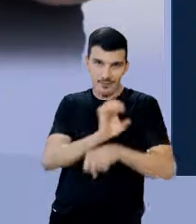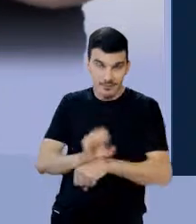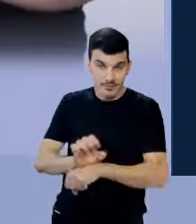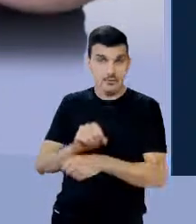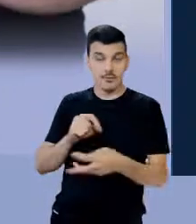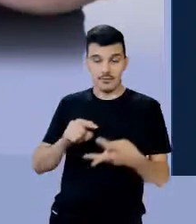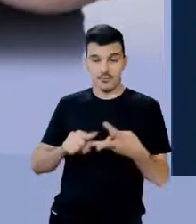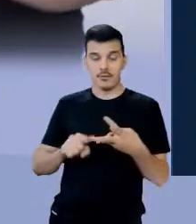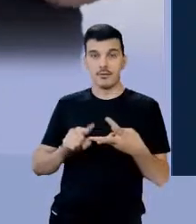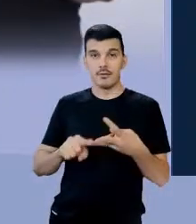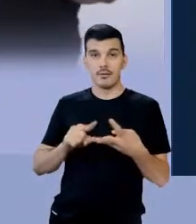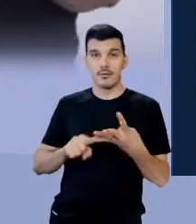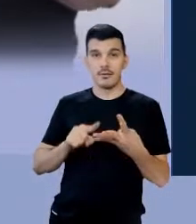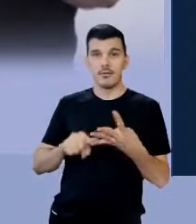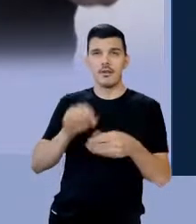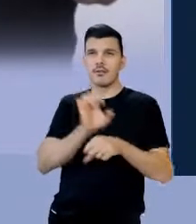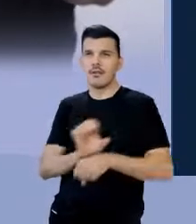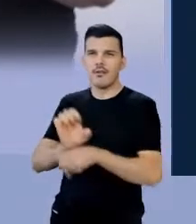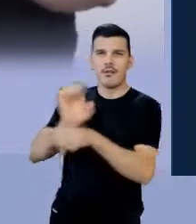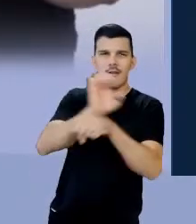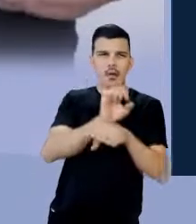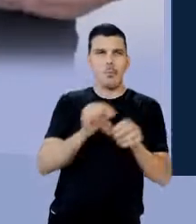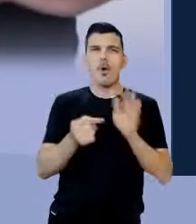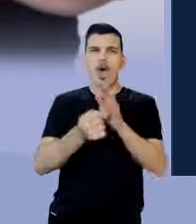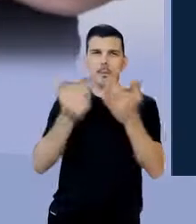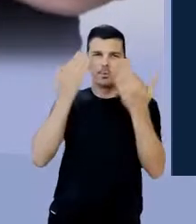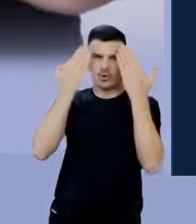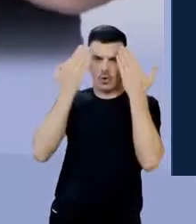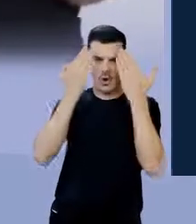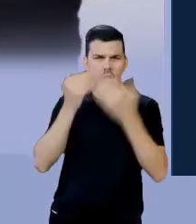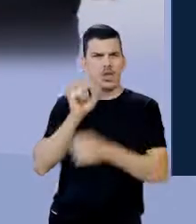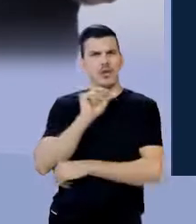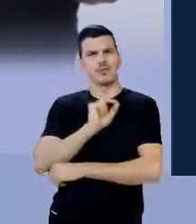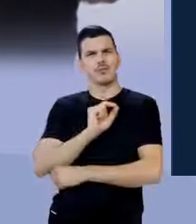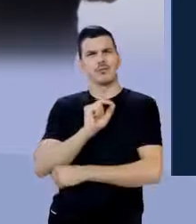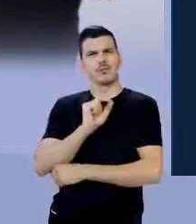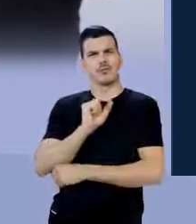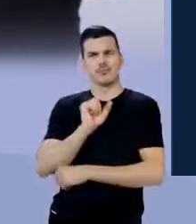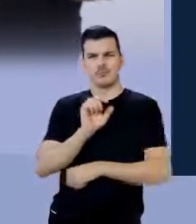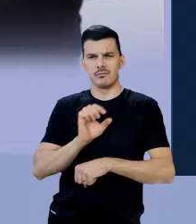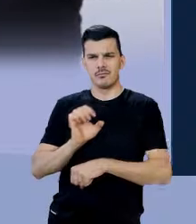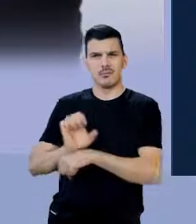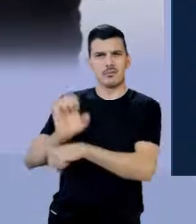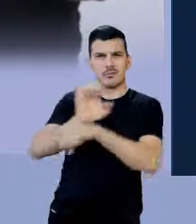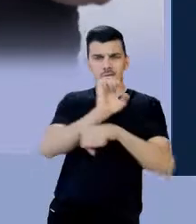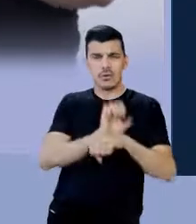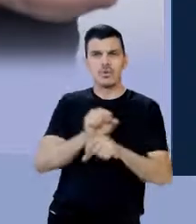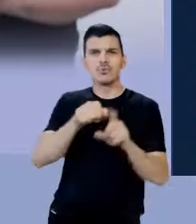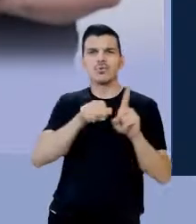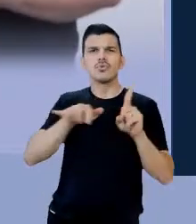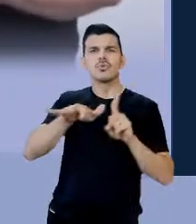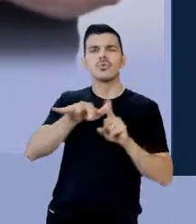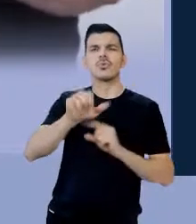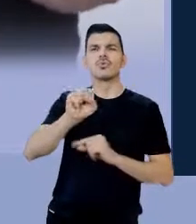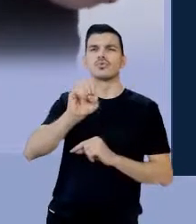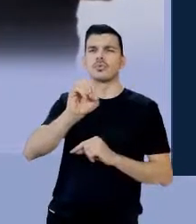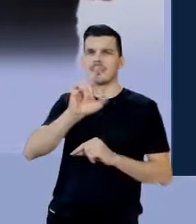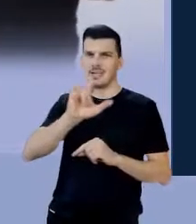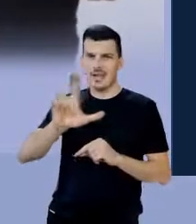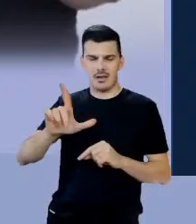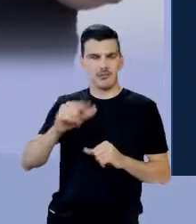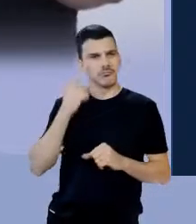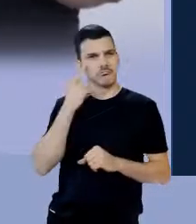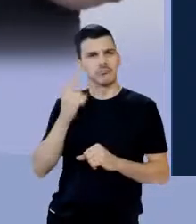regionalista social e o regionalista psicológico. O que significa regionalismo social?